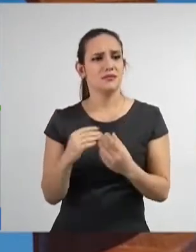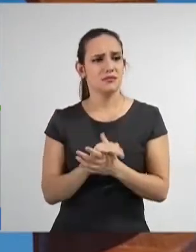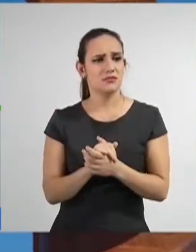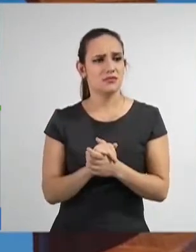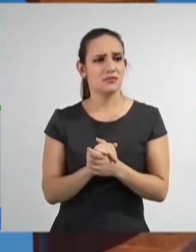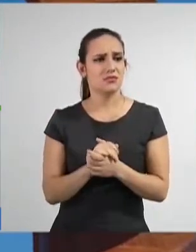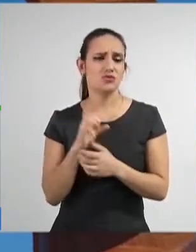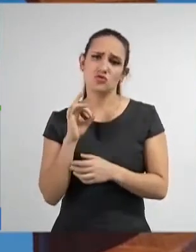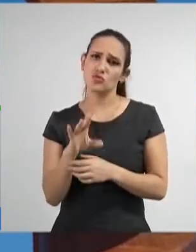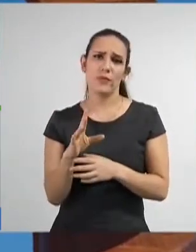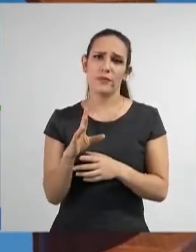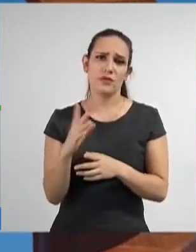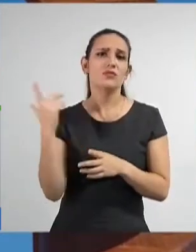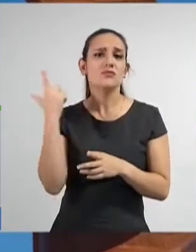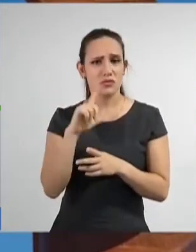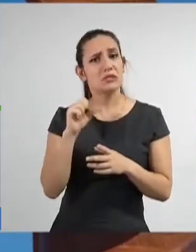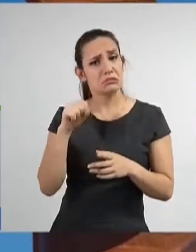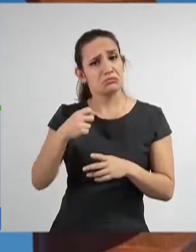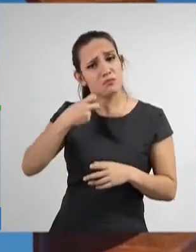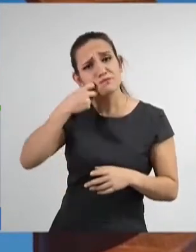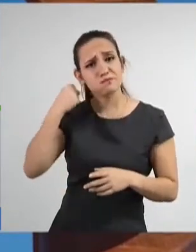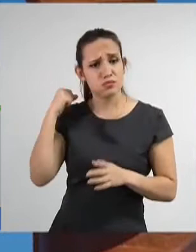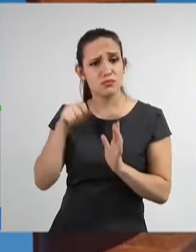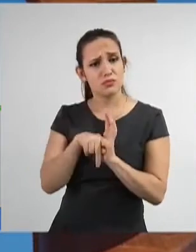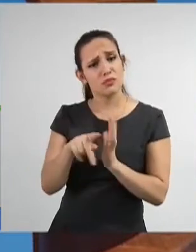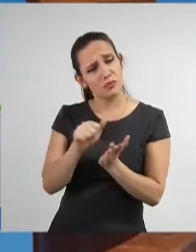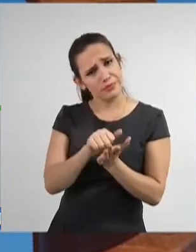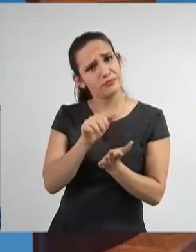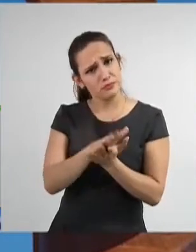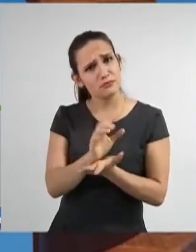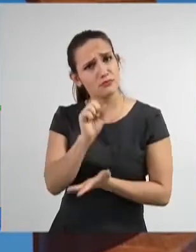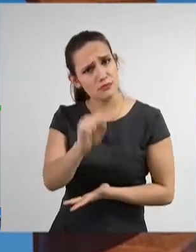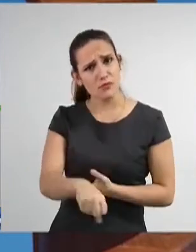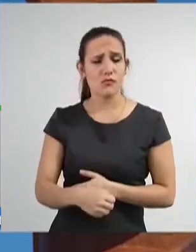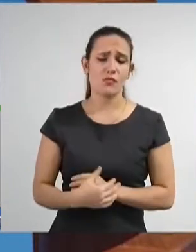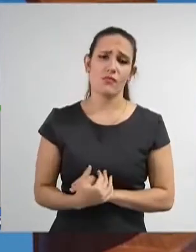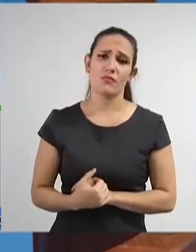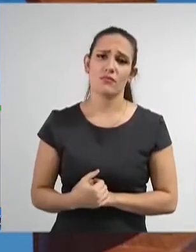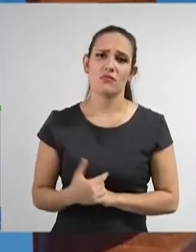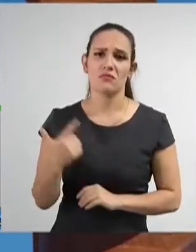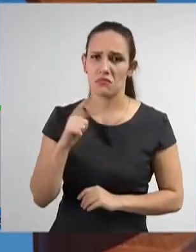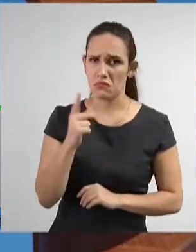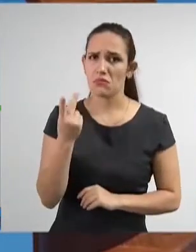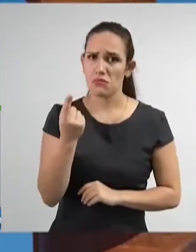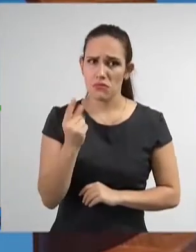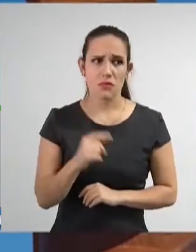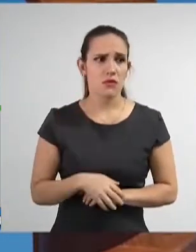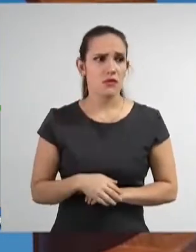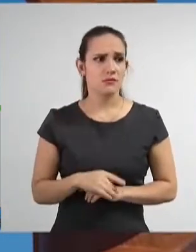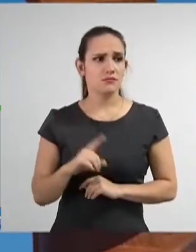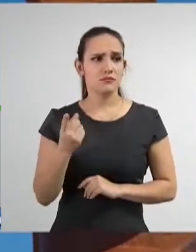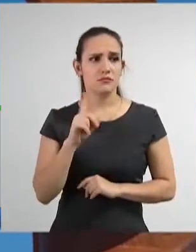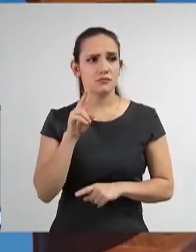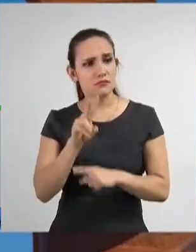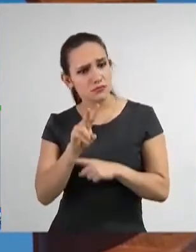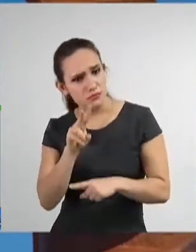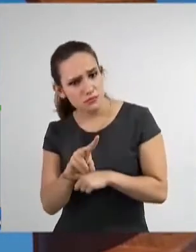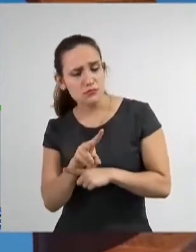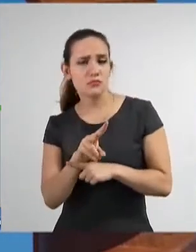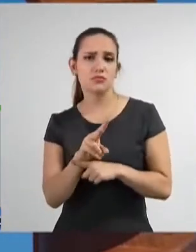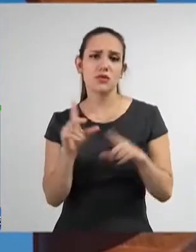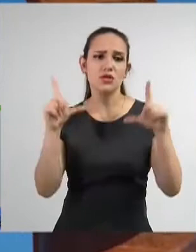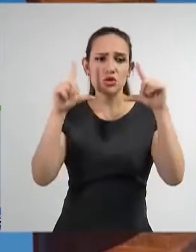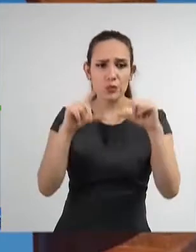radar apenas para oferir lucro, para ter dinheiro e não para cuidar de diminuir